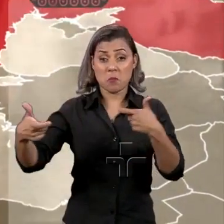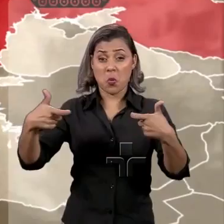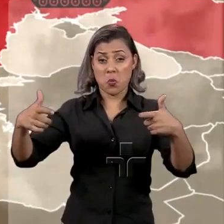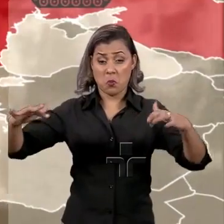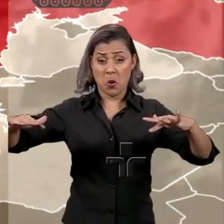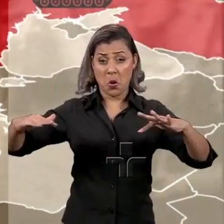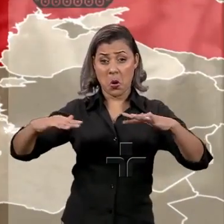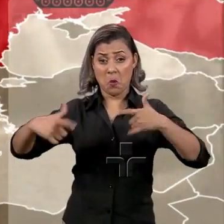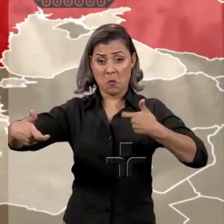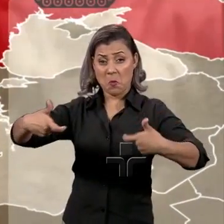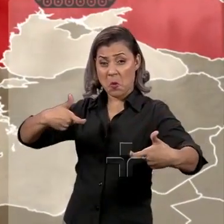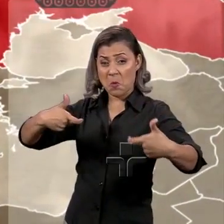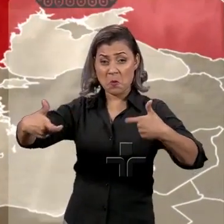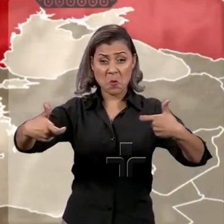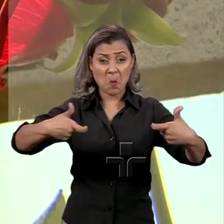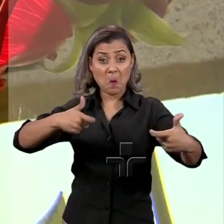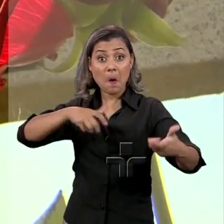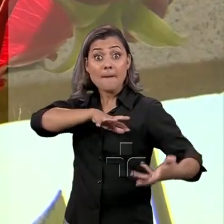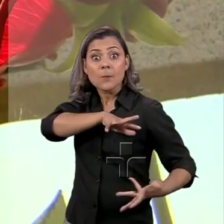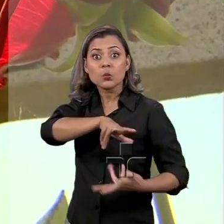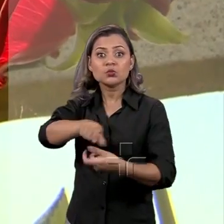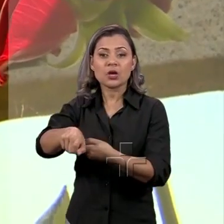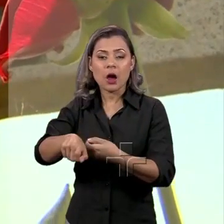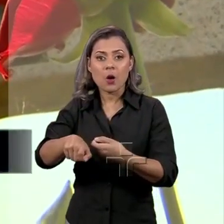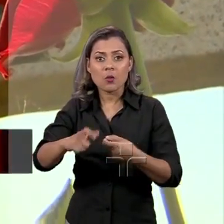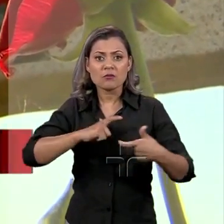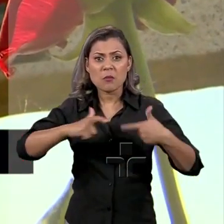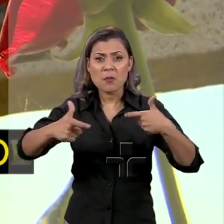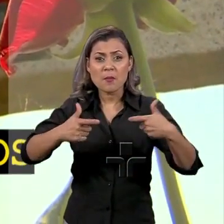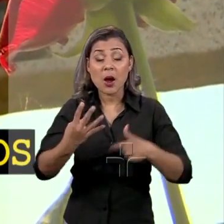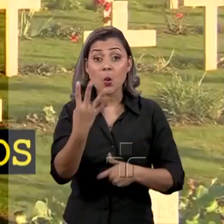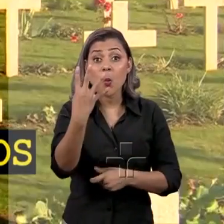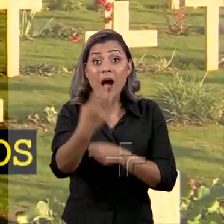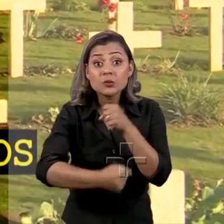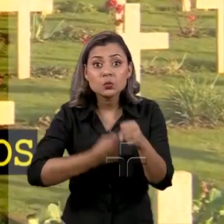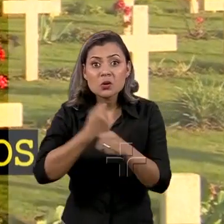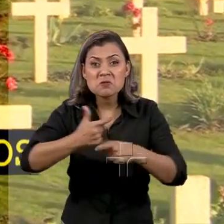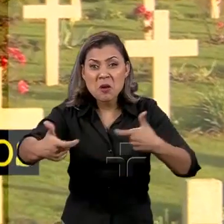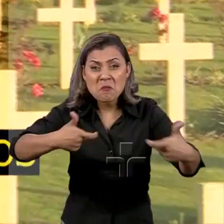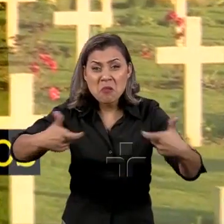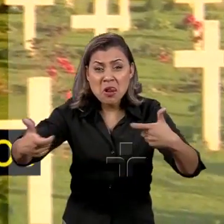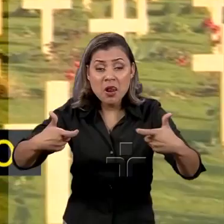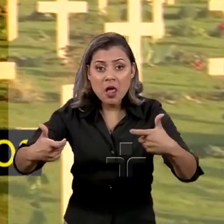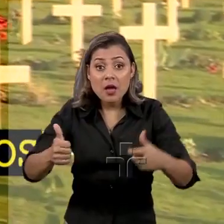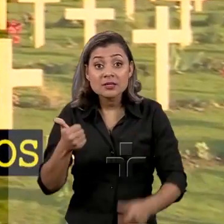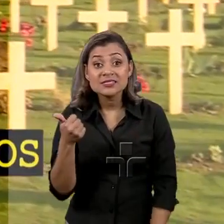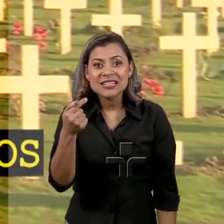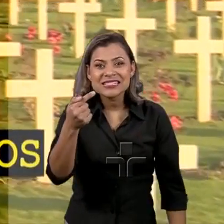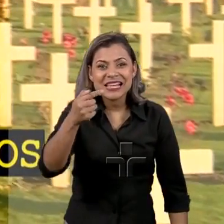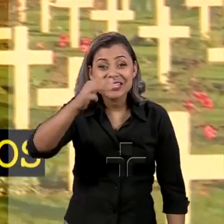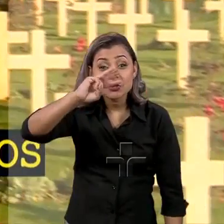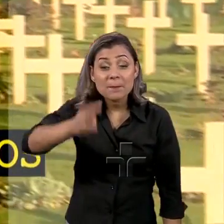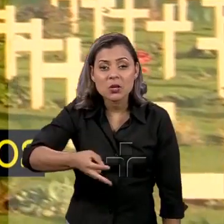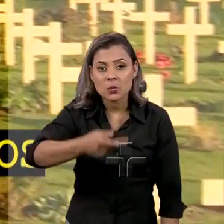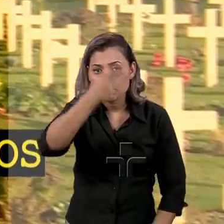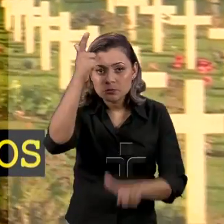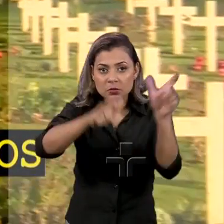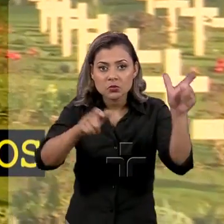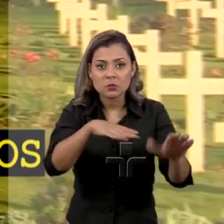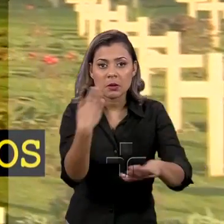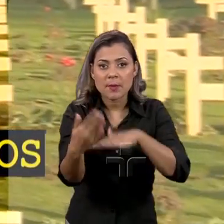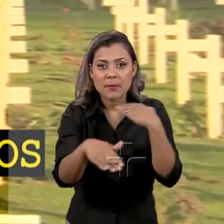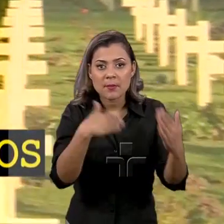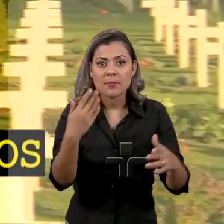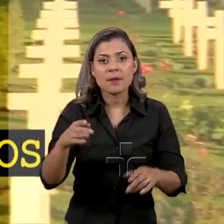conflito ganhou proporções mundiais. A batalha durou 4 anos. Pelo menos 17 milhões de pessoas morreram